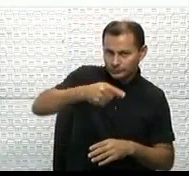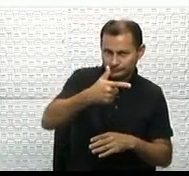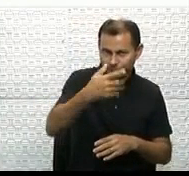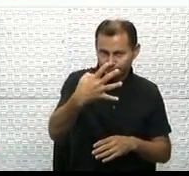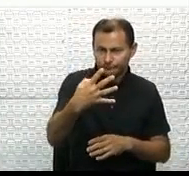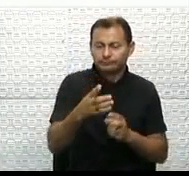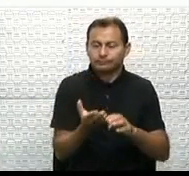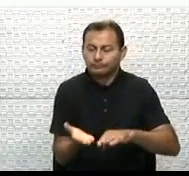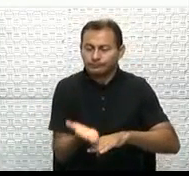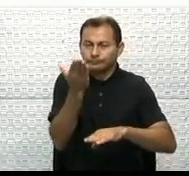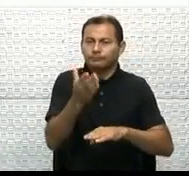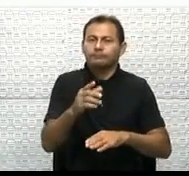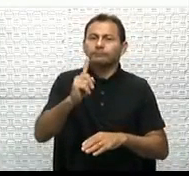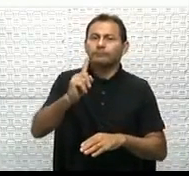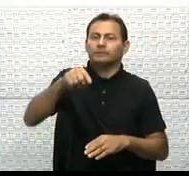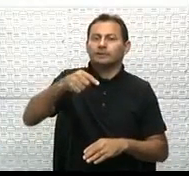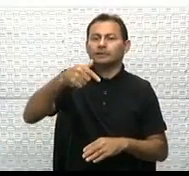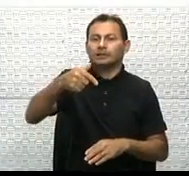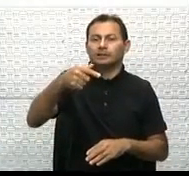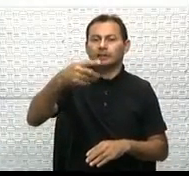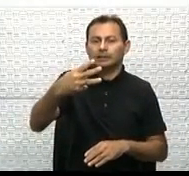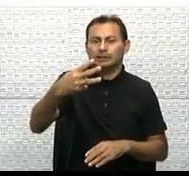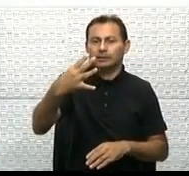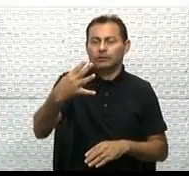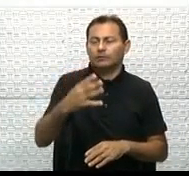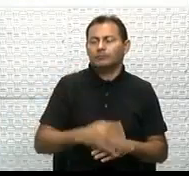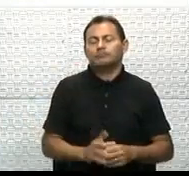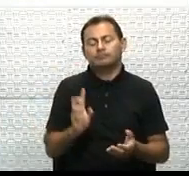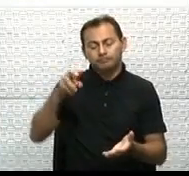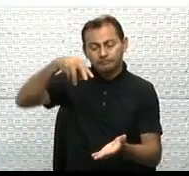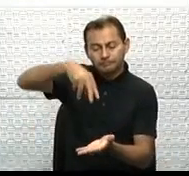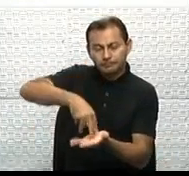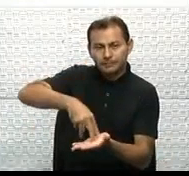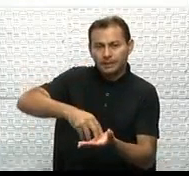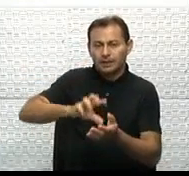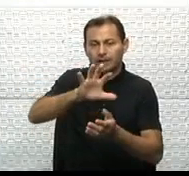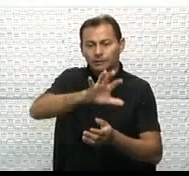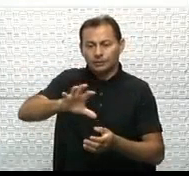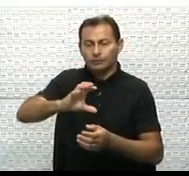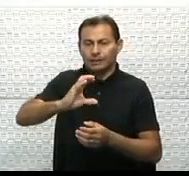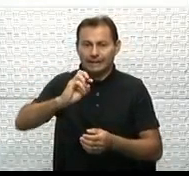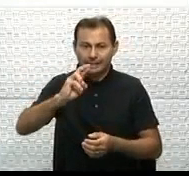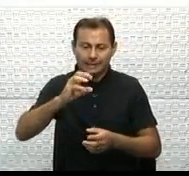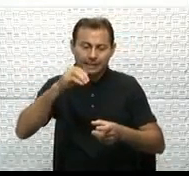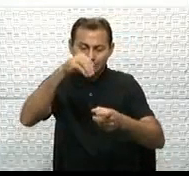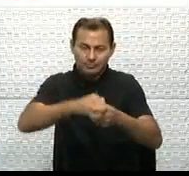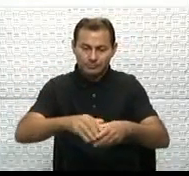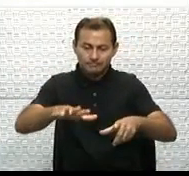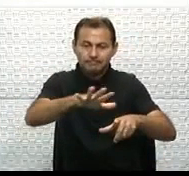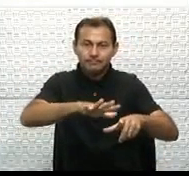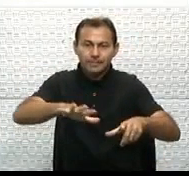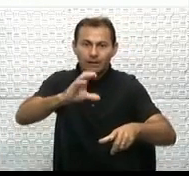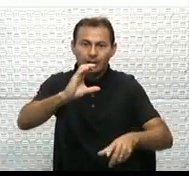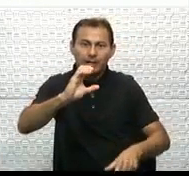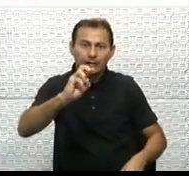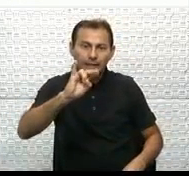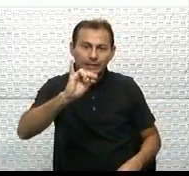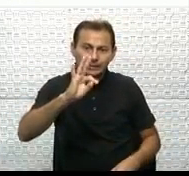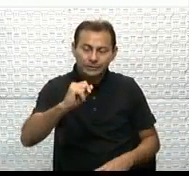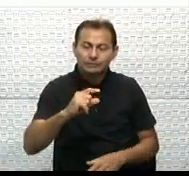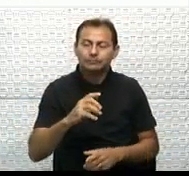4,24 é maior que 1,734. Portanto, pertence à região crítica. Se pertence